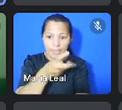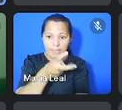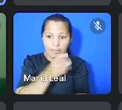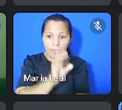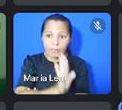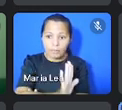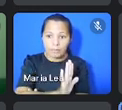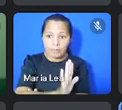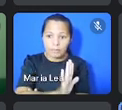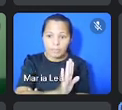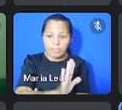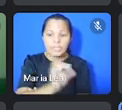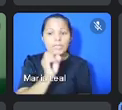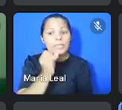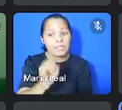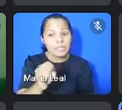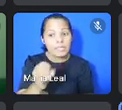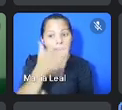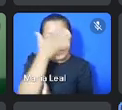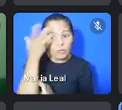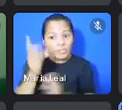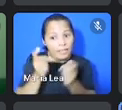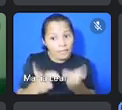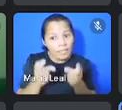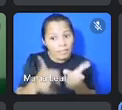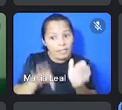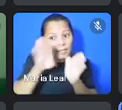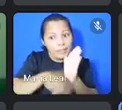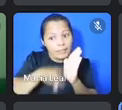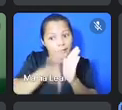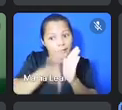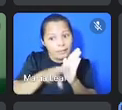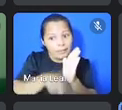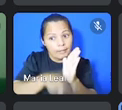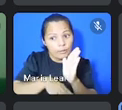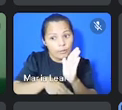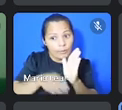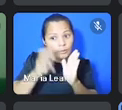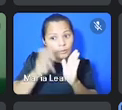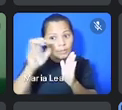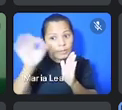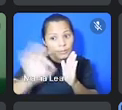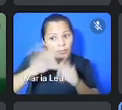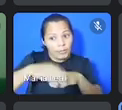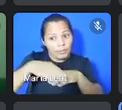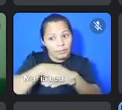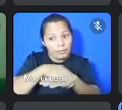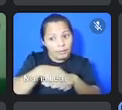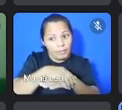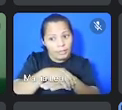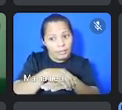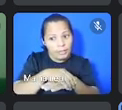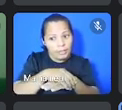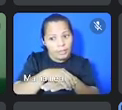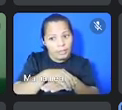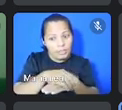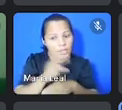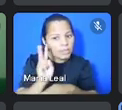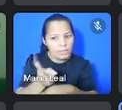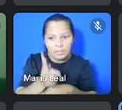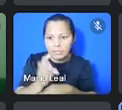Se o vendedor está me dando desconto de 5% no tênis, a cada 5% que o